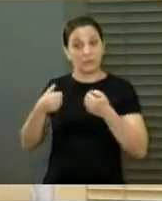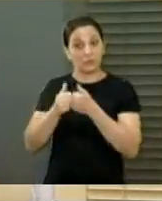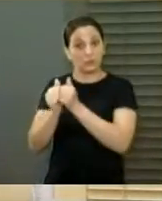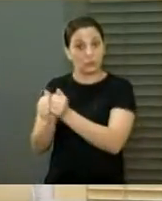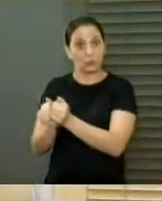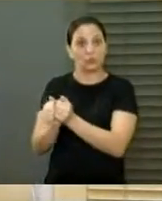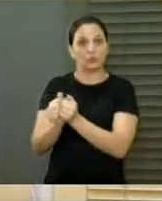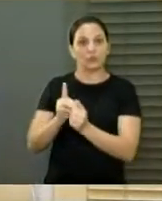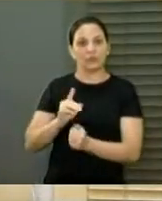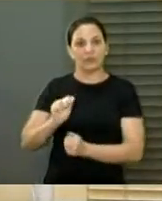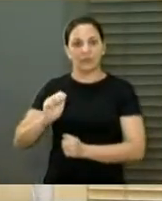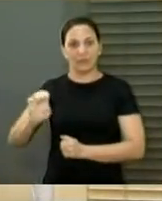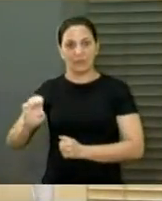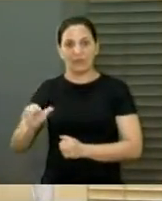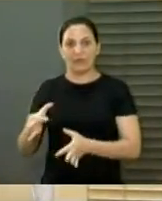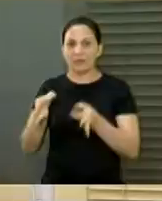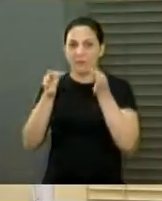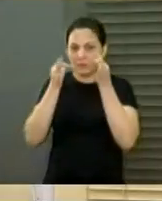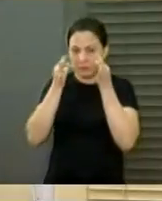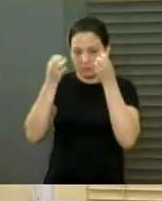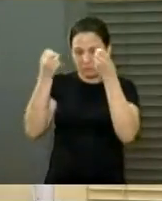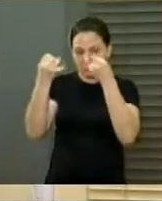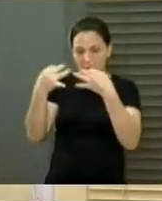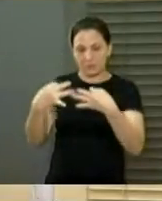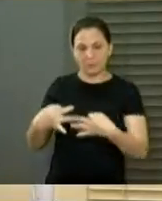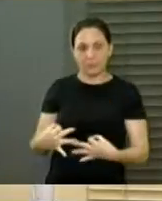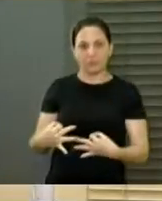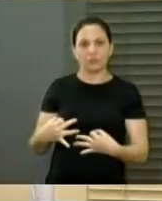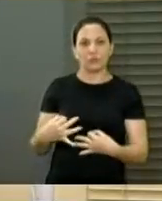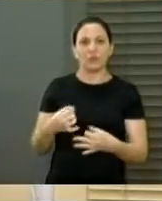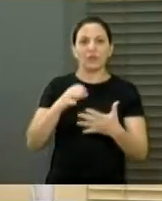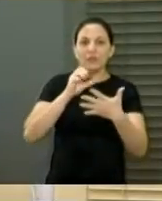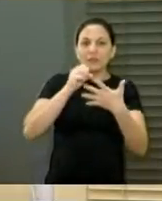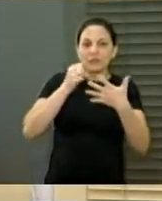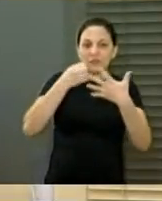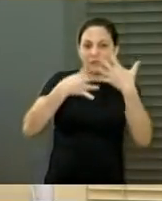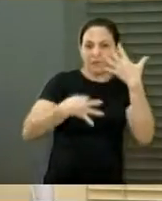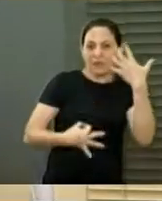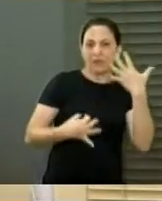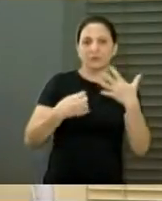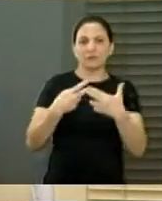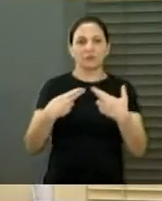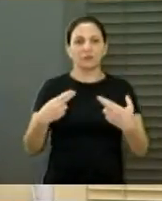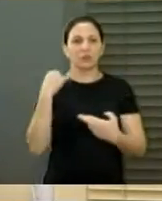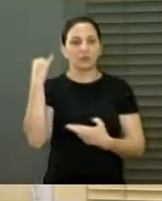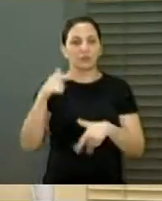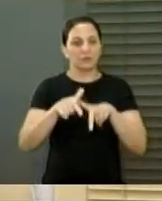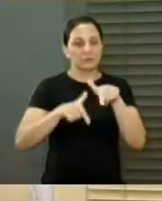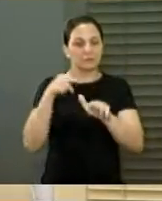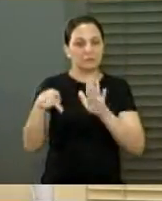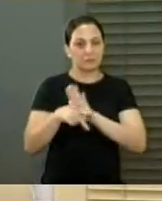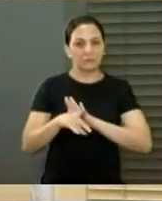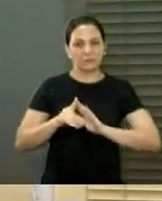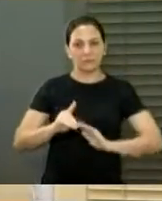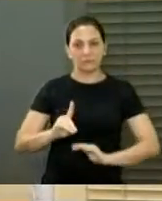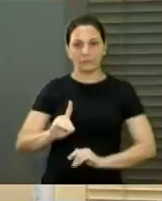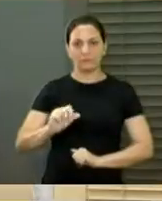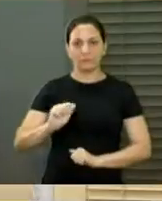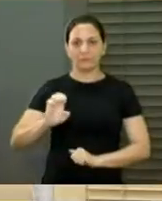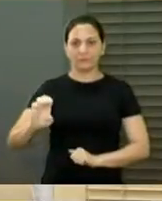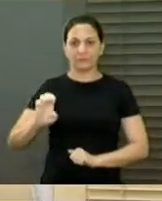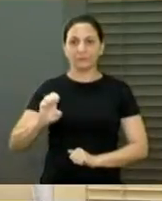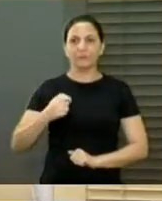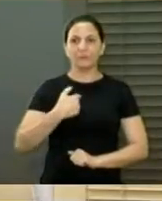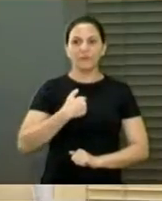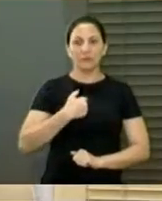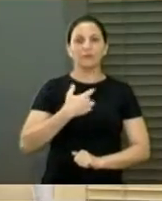que foram atenciosos e esclareceram detalhes importantes do trabalho que realizam. Também quis saber